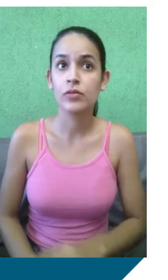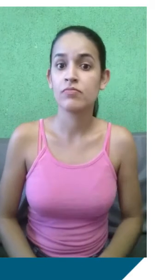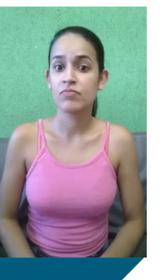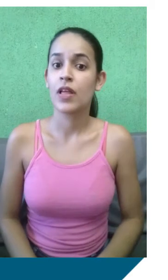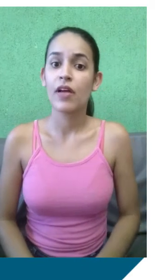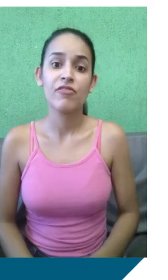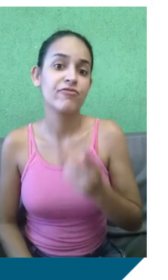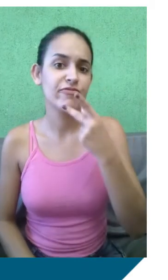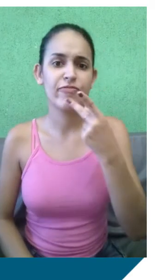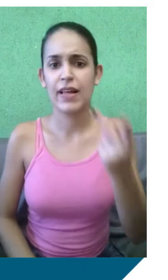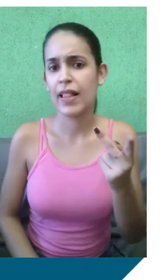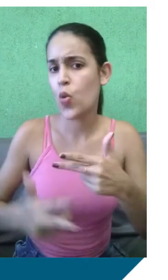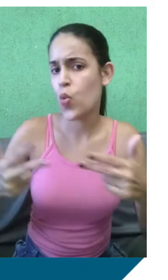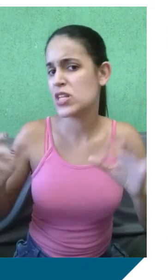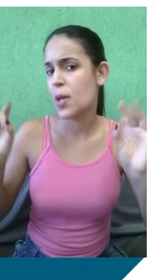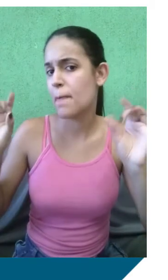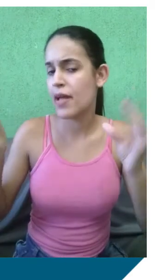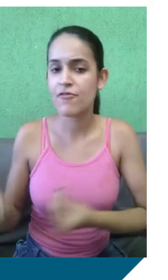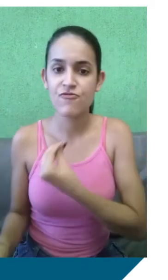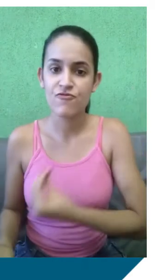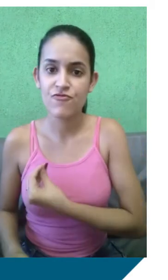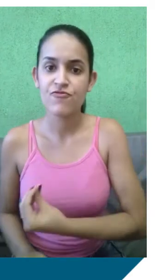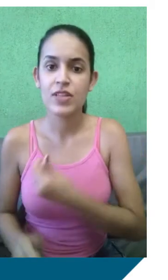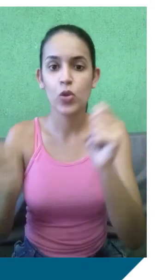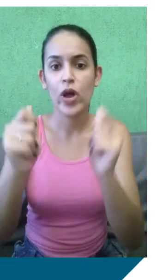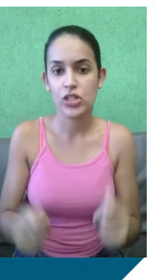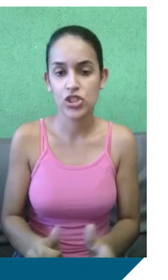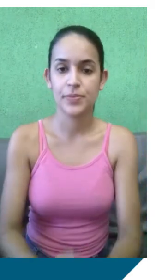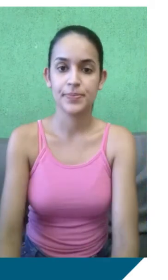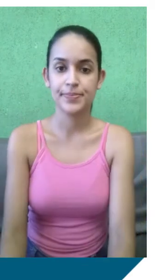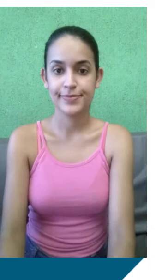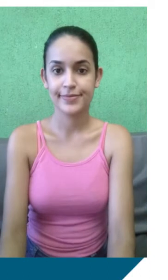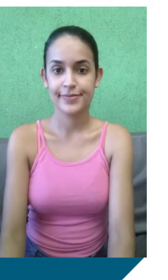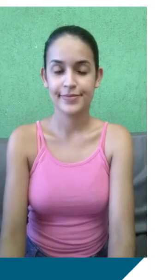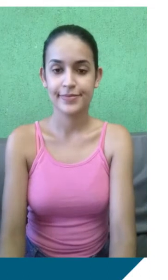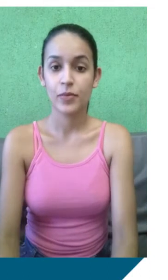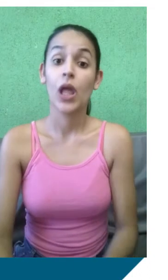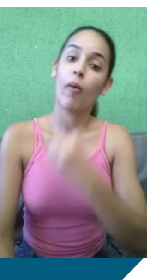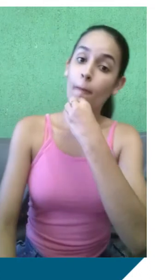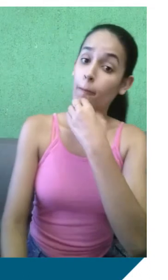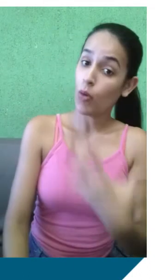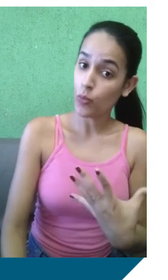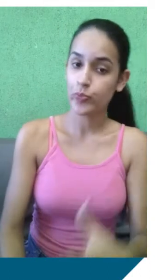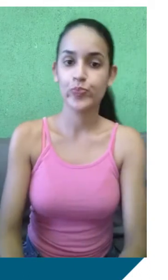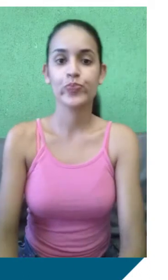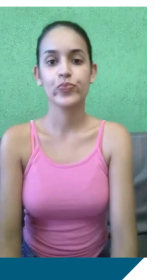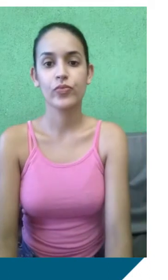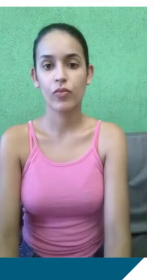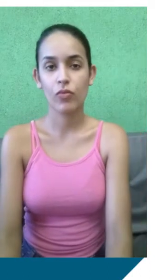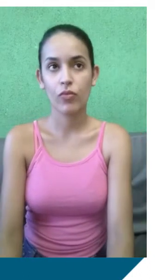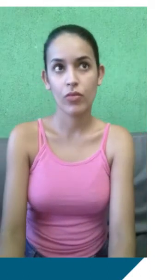Estrela Ruiz. No segundo, faz referência ao novo disco, Leminski Canções, lançado pela